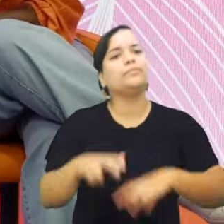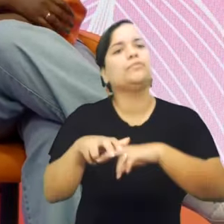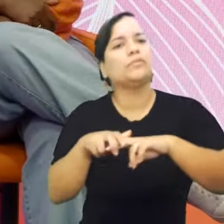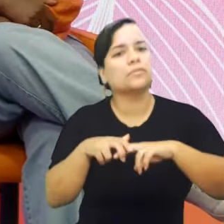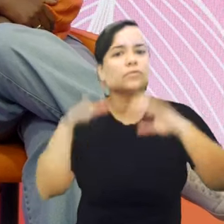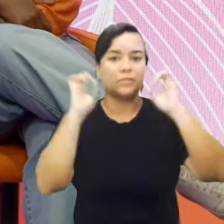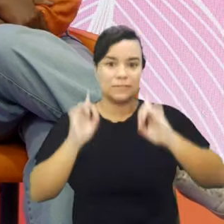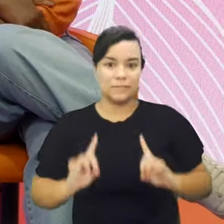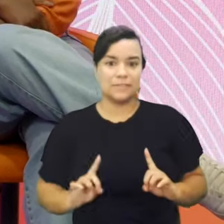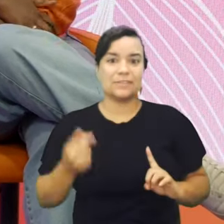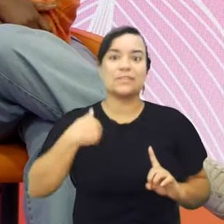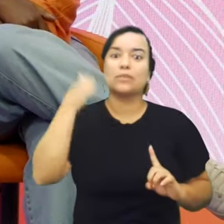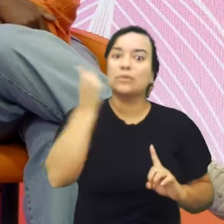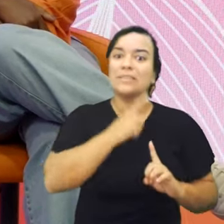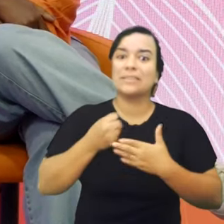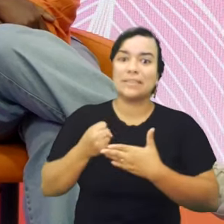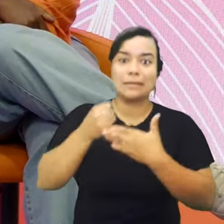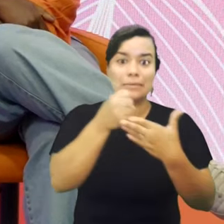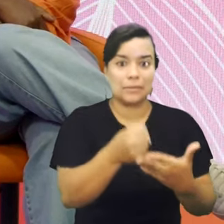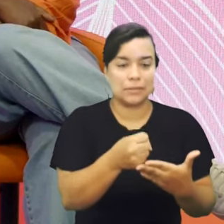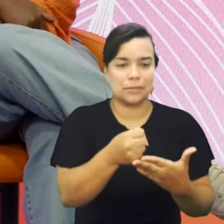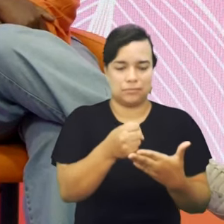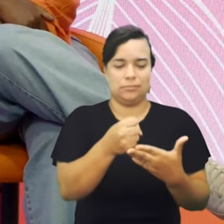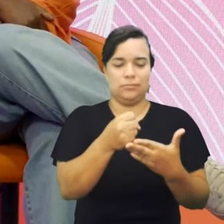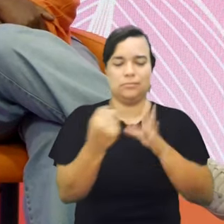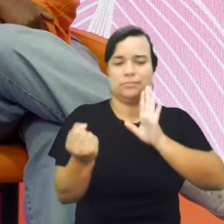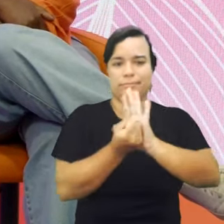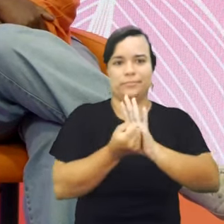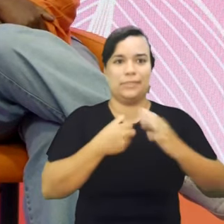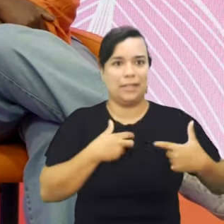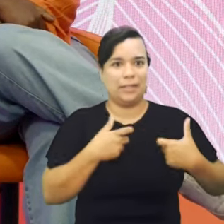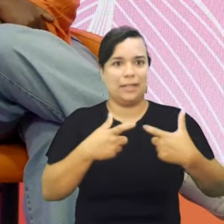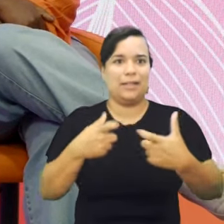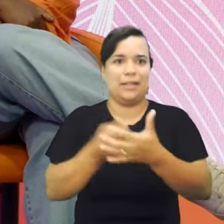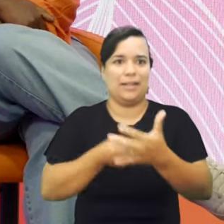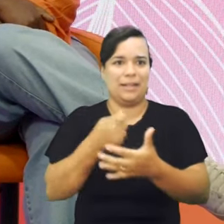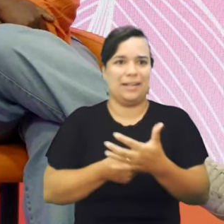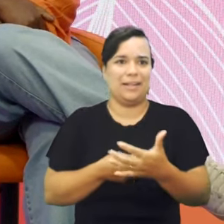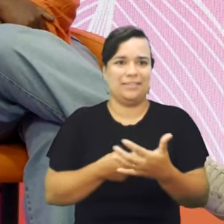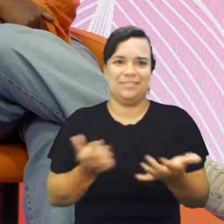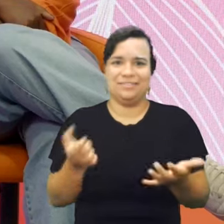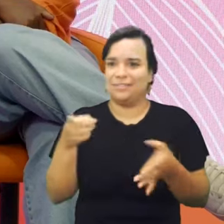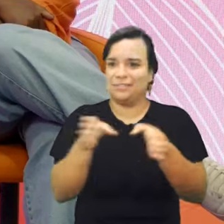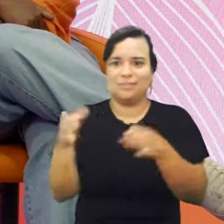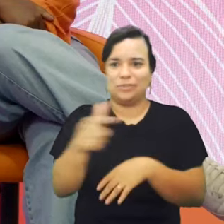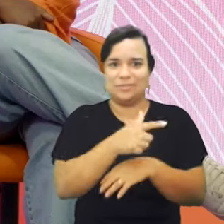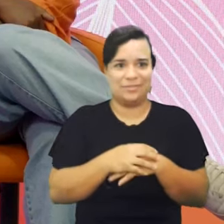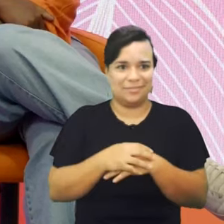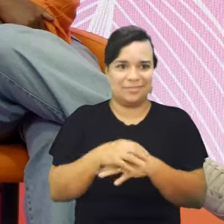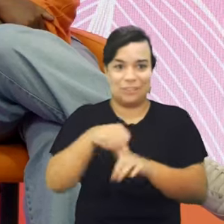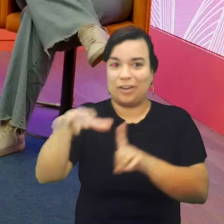ser guerreira no lugar certo, sabe? Eu falo que a mesma sociedade que me dá parabéns não me dá acessibilidade, por isso que ela me vê